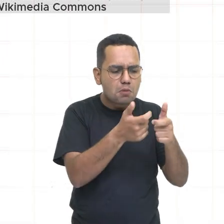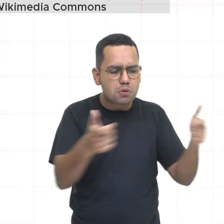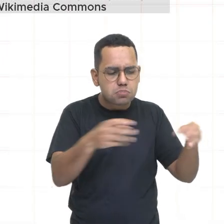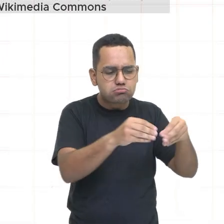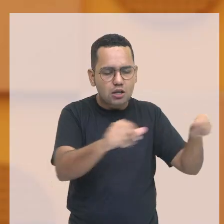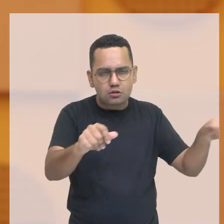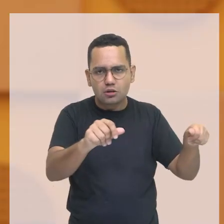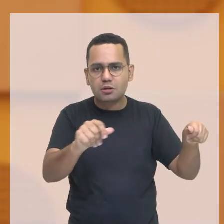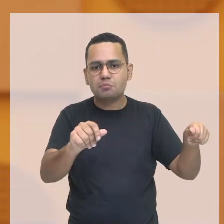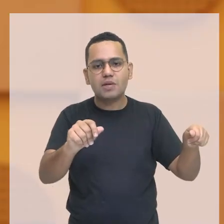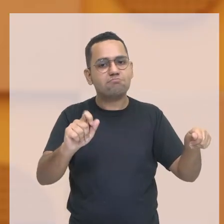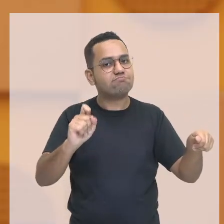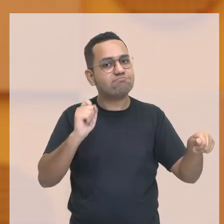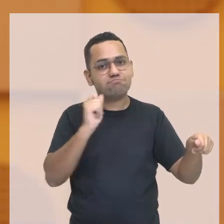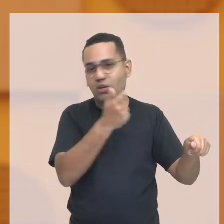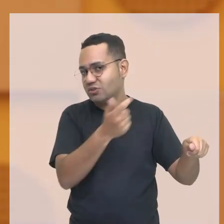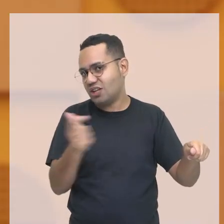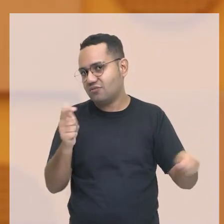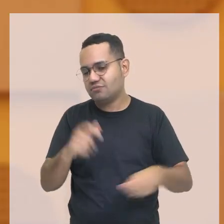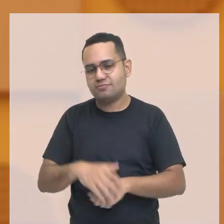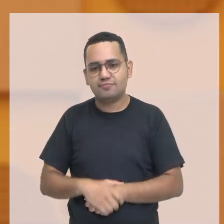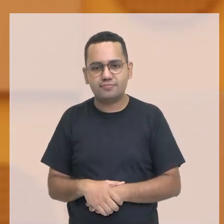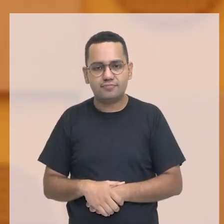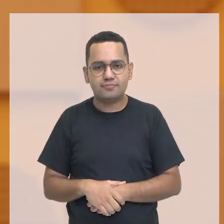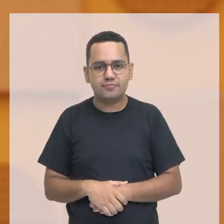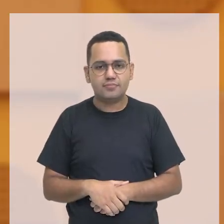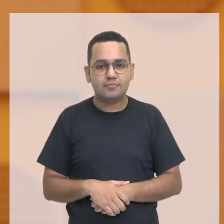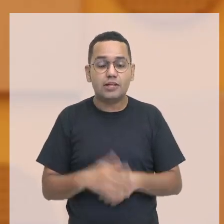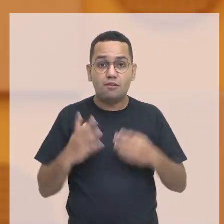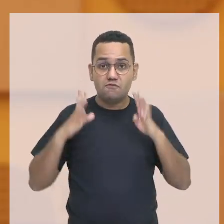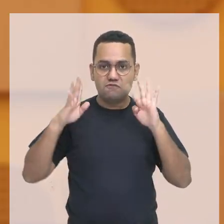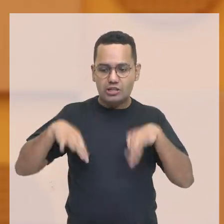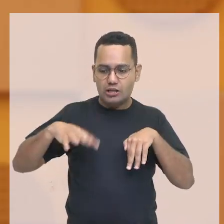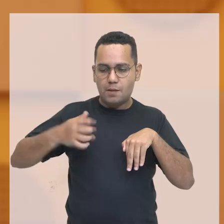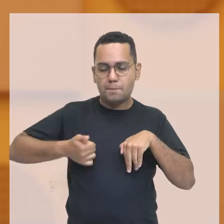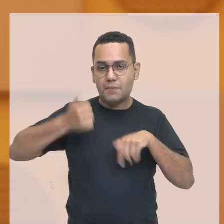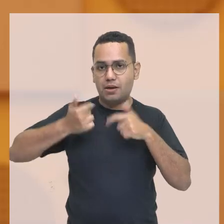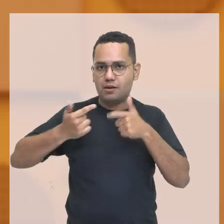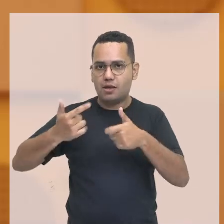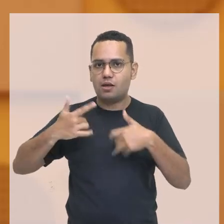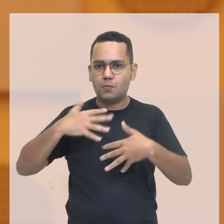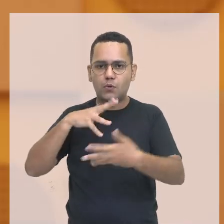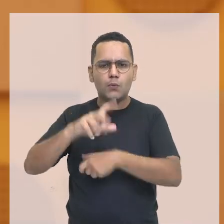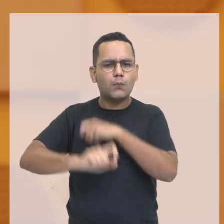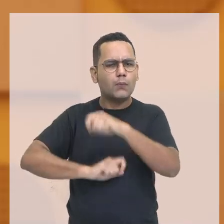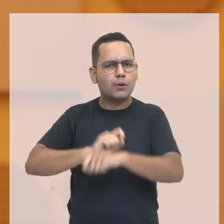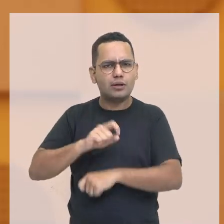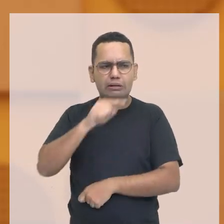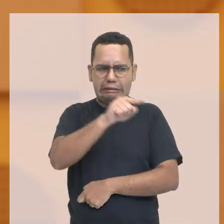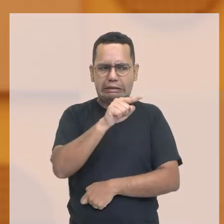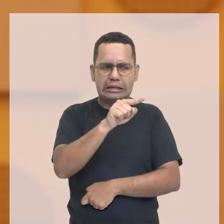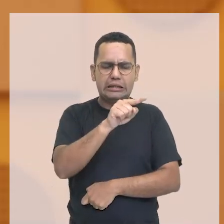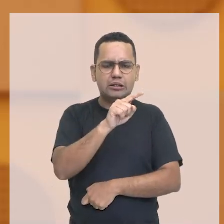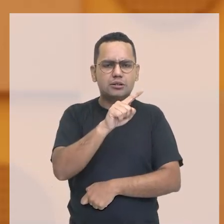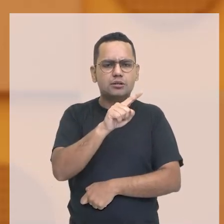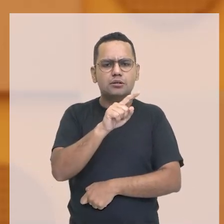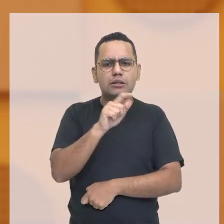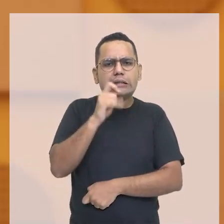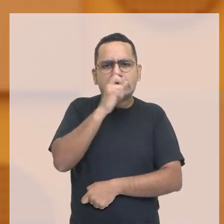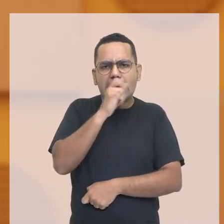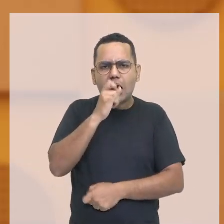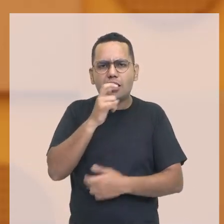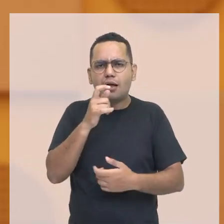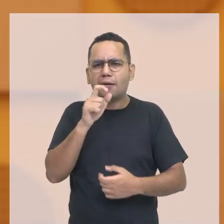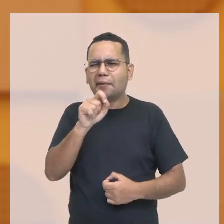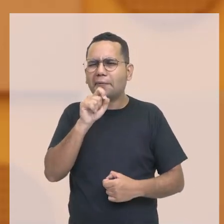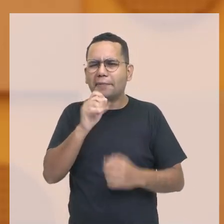Porém, isso não aconteceu. E quando termina a Primeira Guerra, os italianos ficam com aquele sentimento de ressentimento. Por